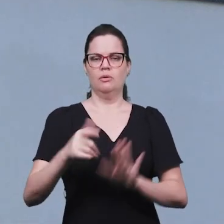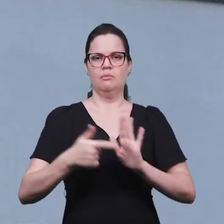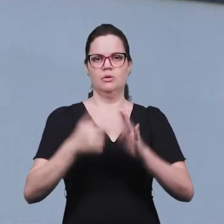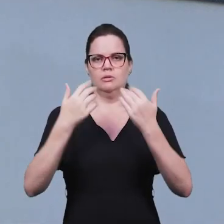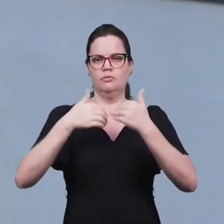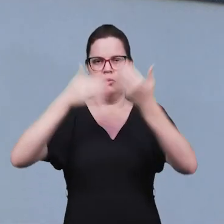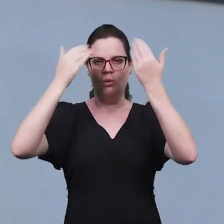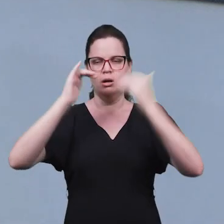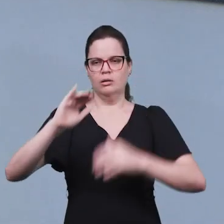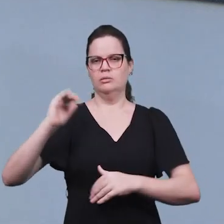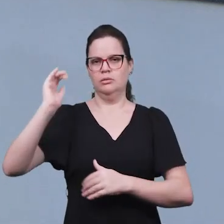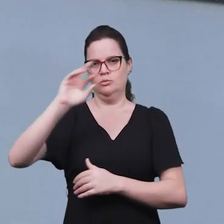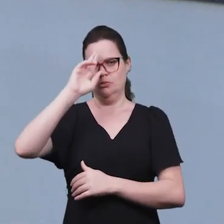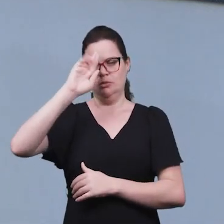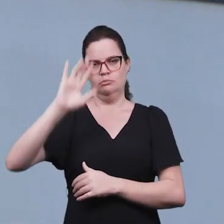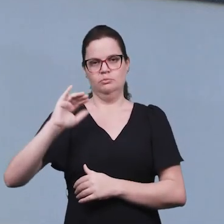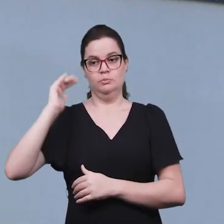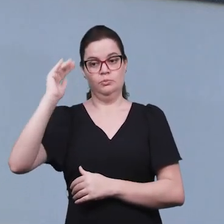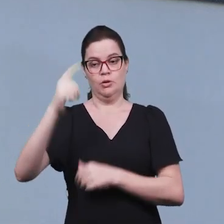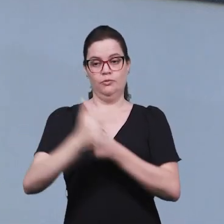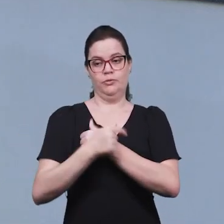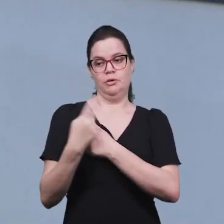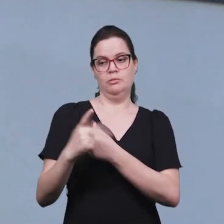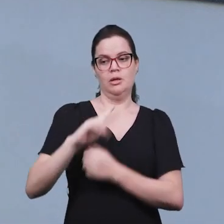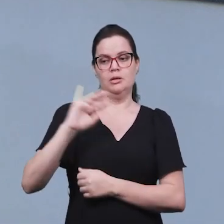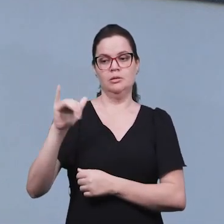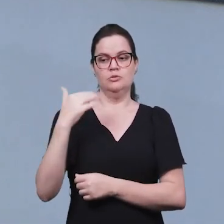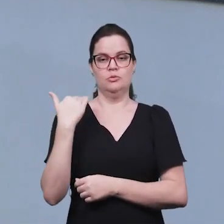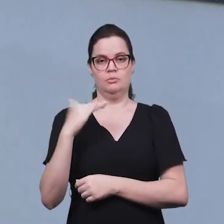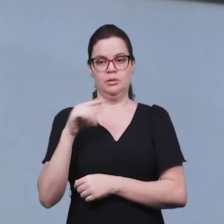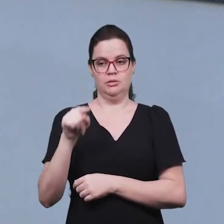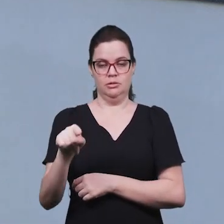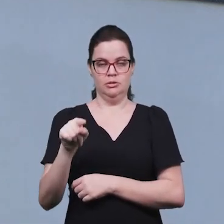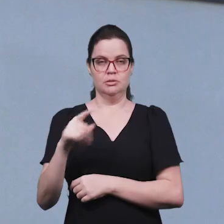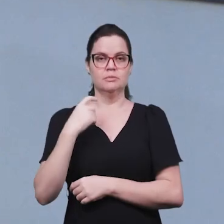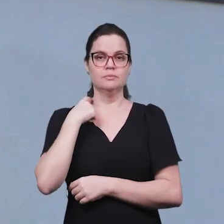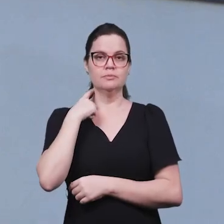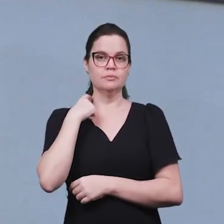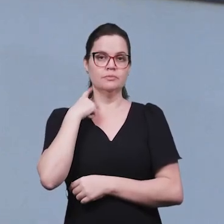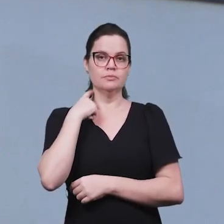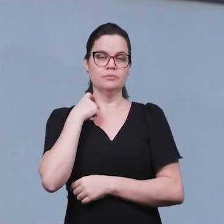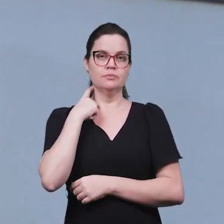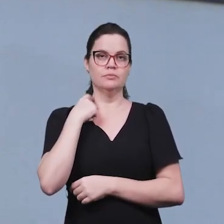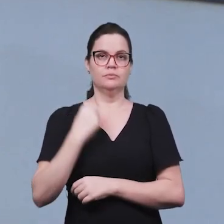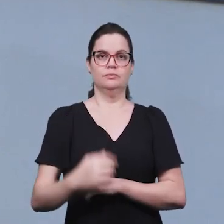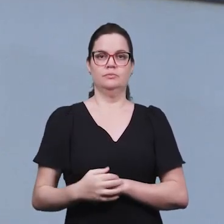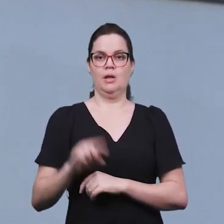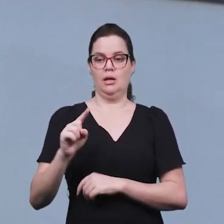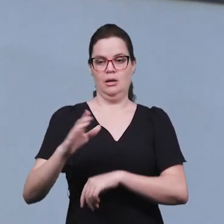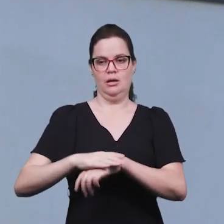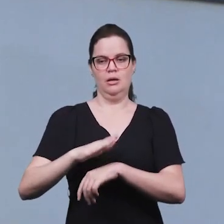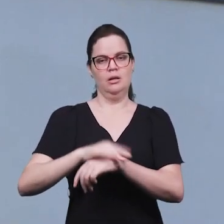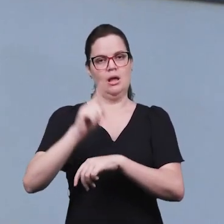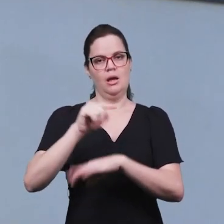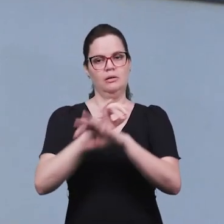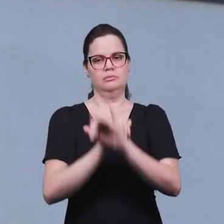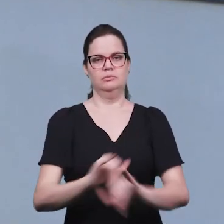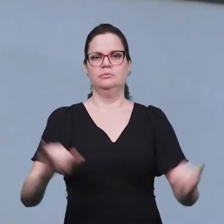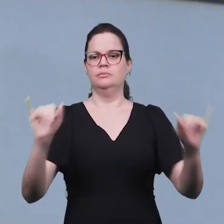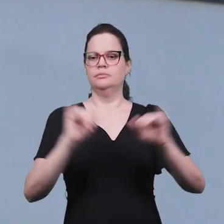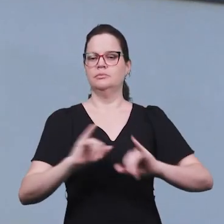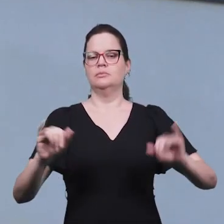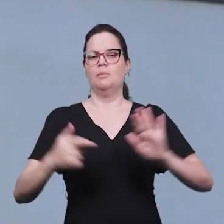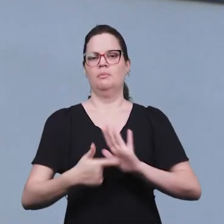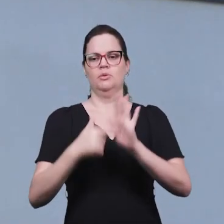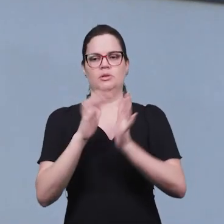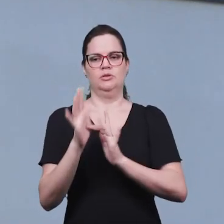Senhor dos Senhores. Essa função foi destinada a João Batista, de ser o arauto anunciando